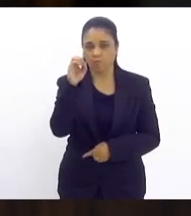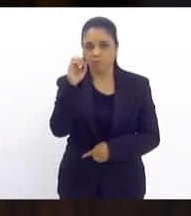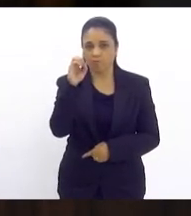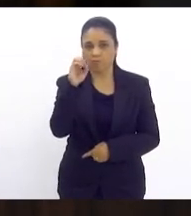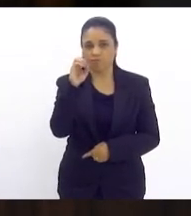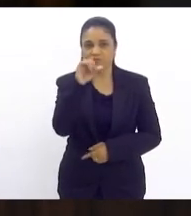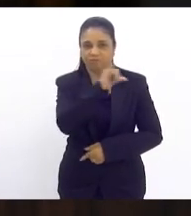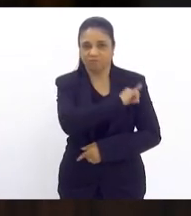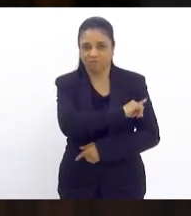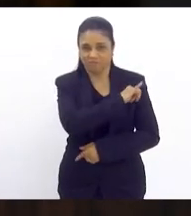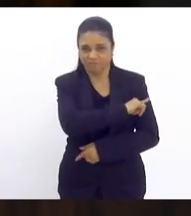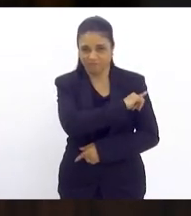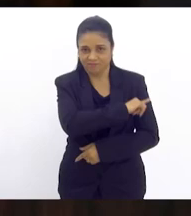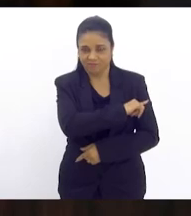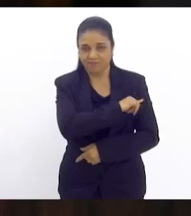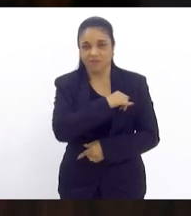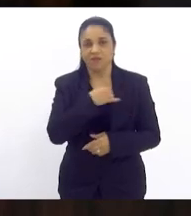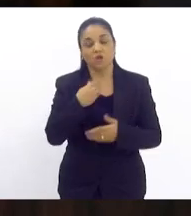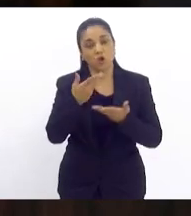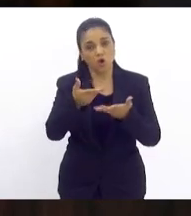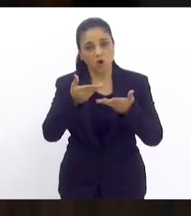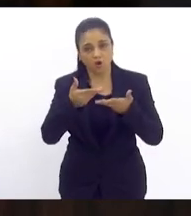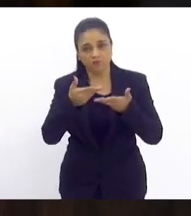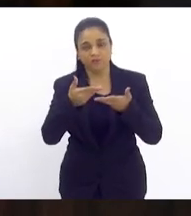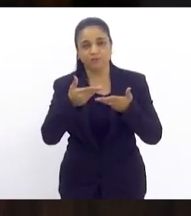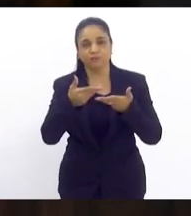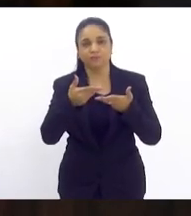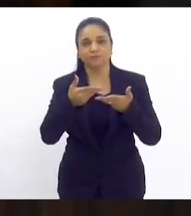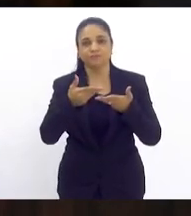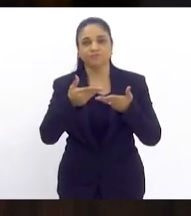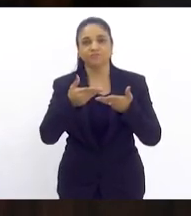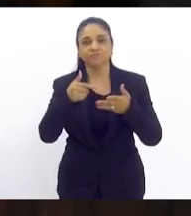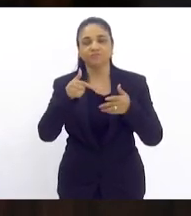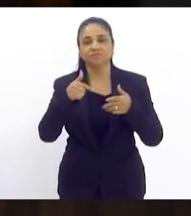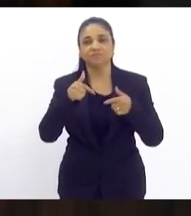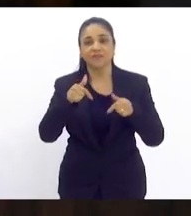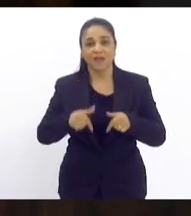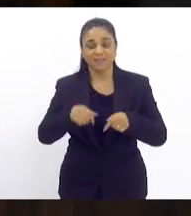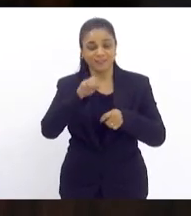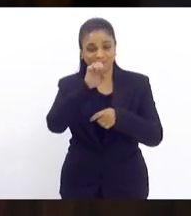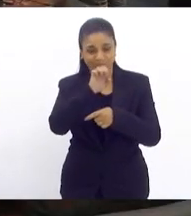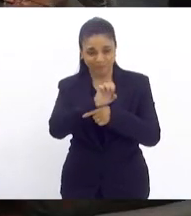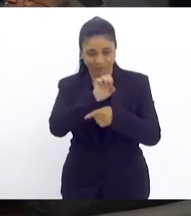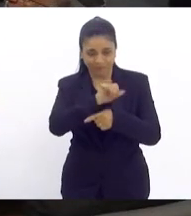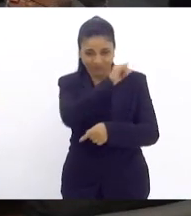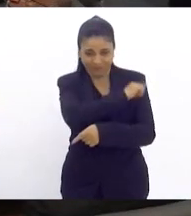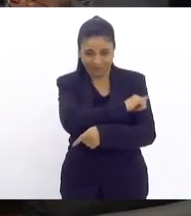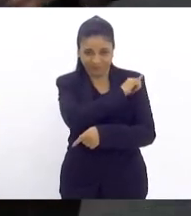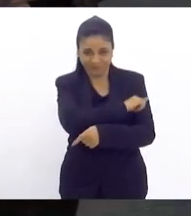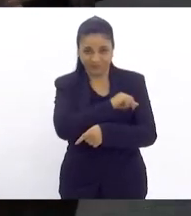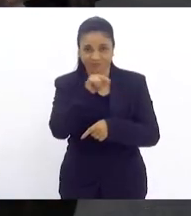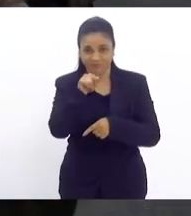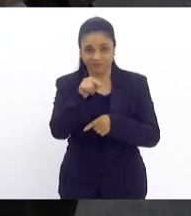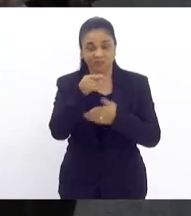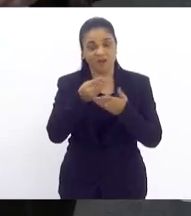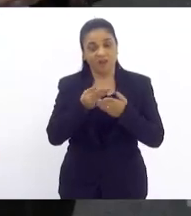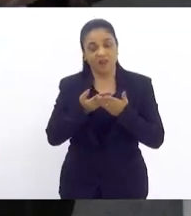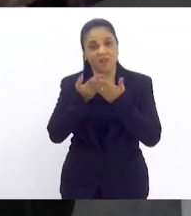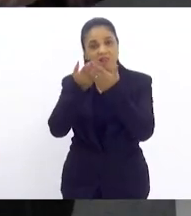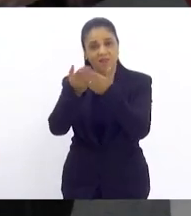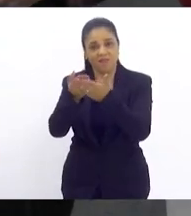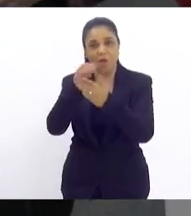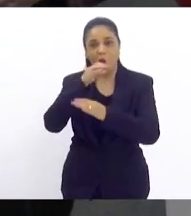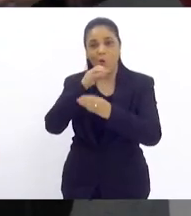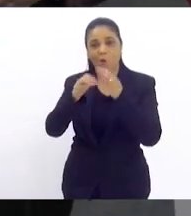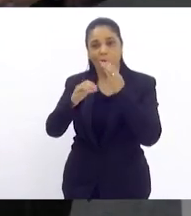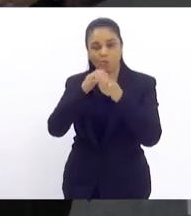para quem se interessar da proposta do Rio de Janeiro pode levar a comunicação que foi instituído o grupo de